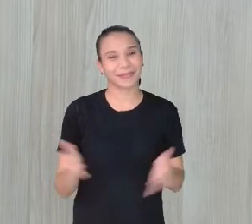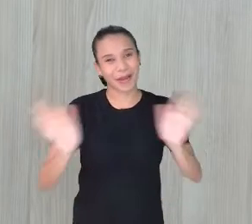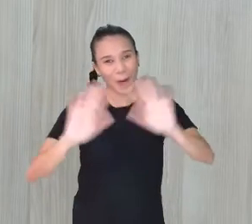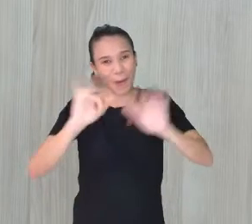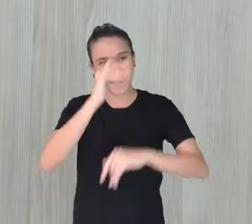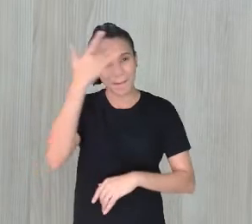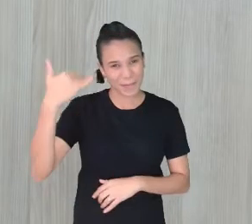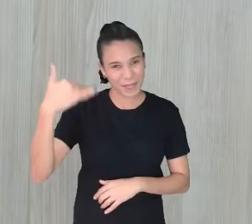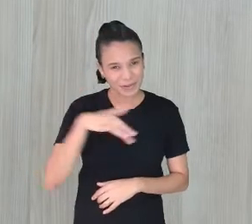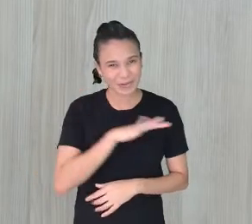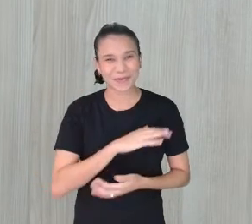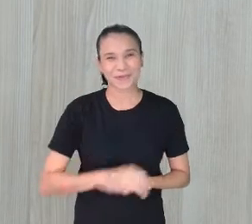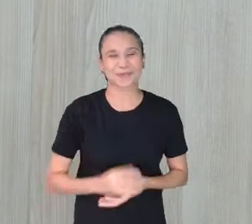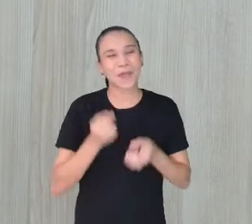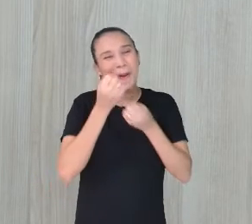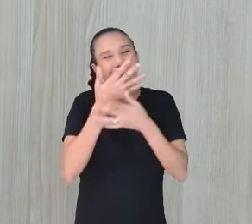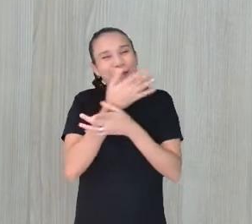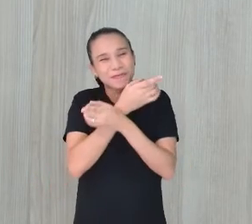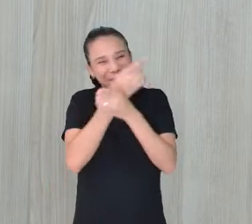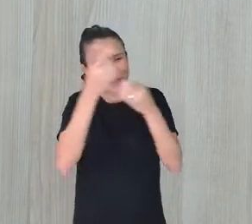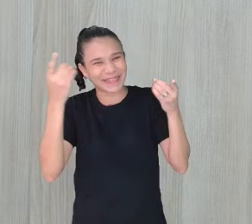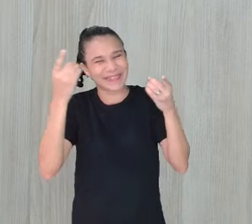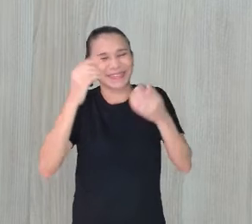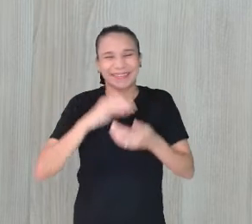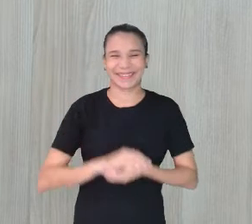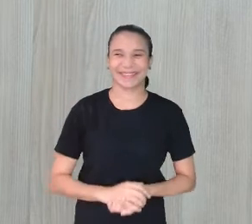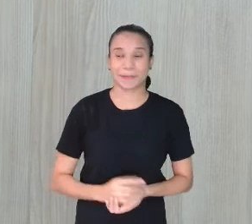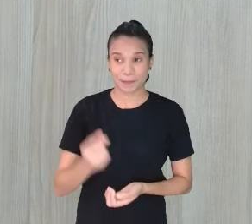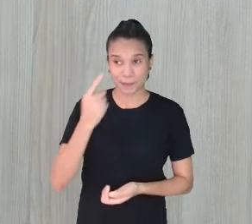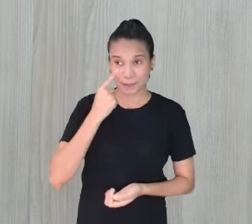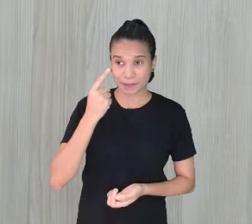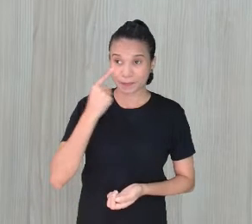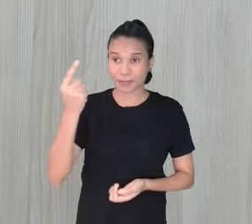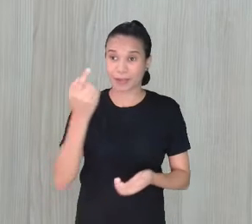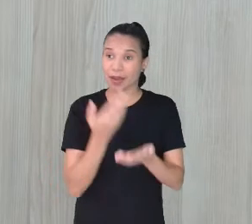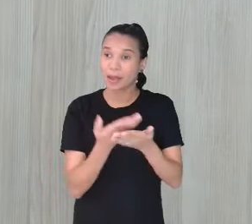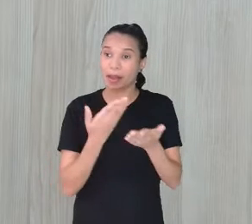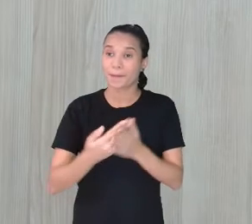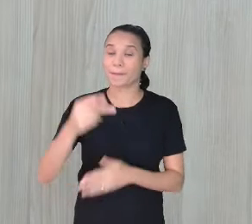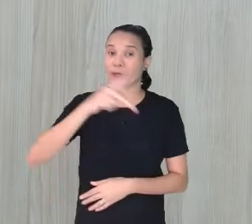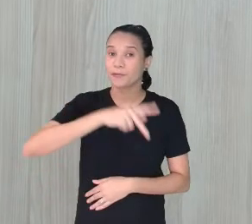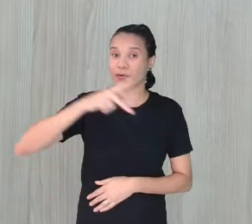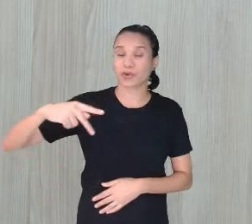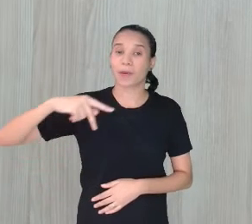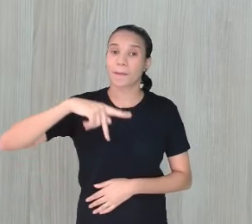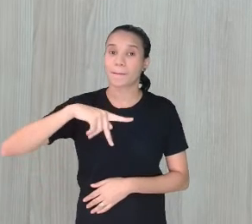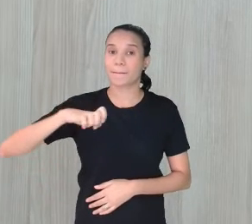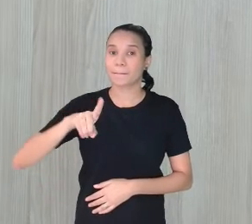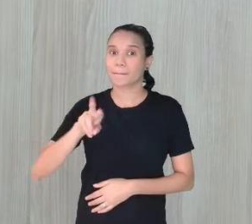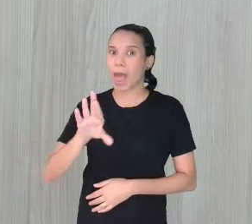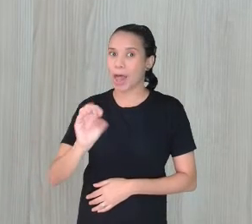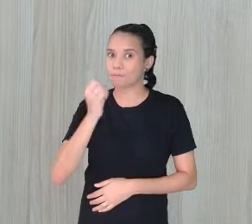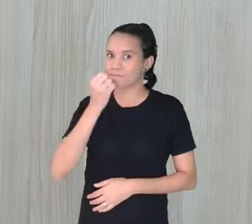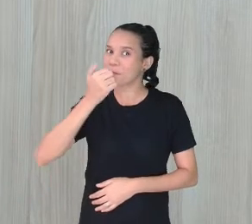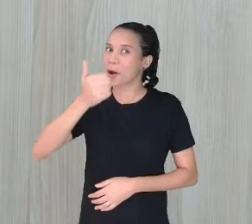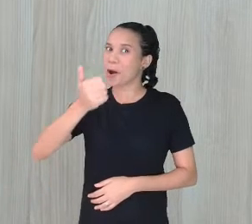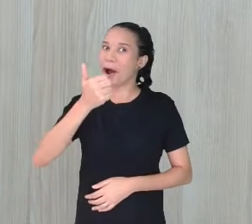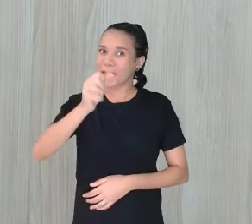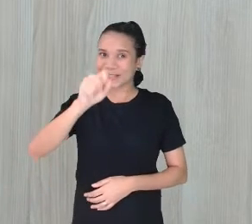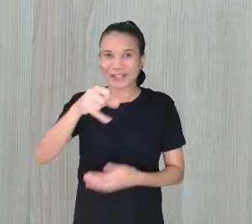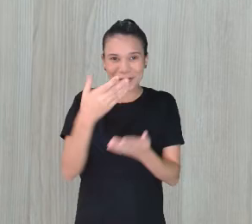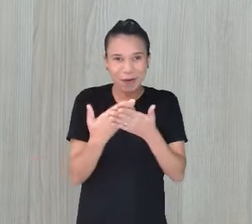Olá, pessoal. Bom dia. Olha aí, a aula do professor Pedro promete, tá? Vai ser uma